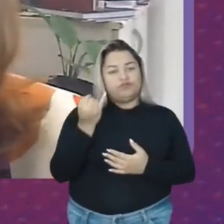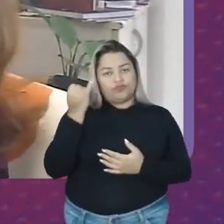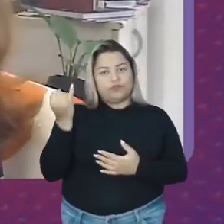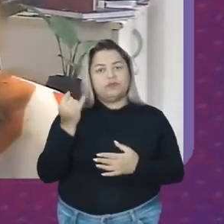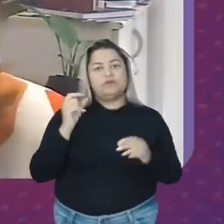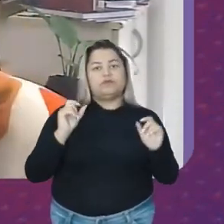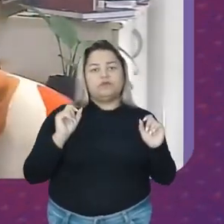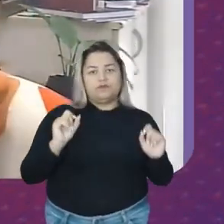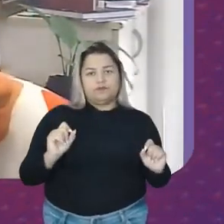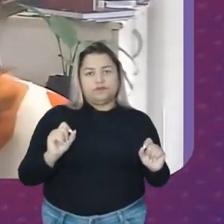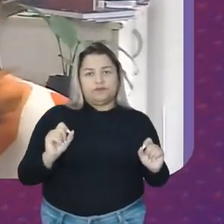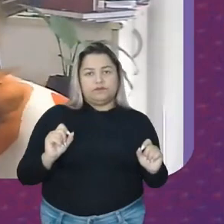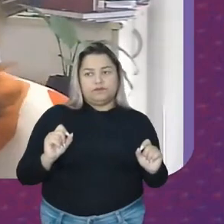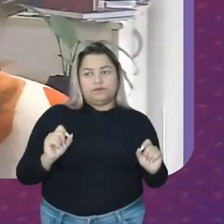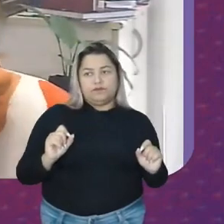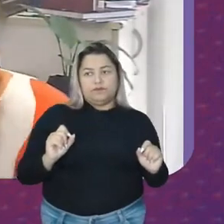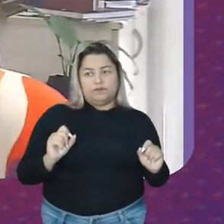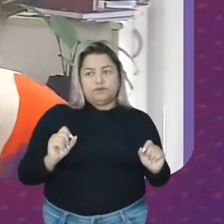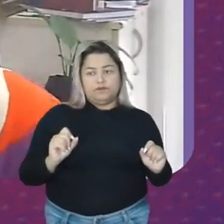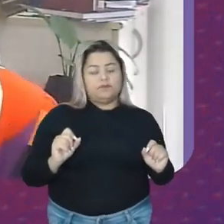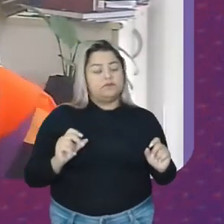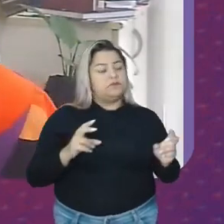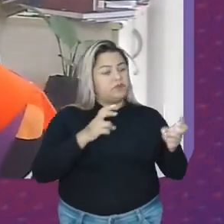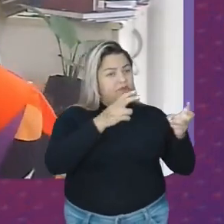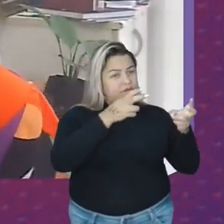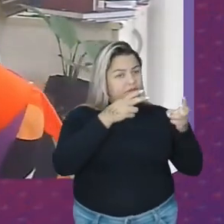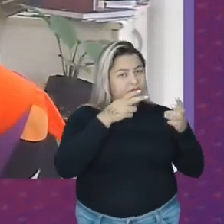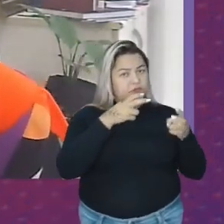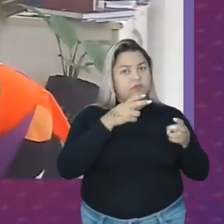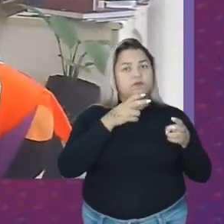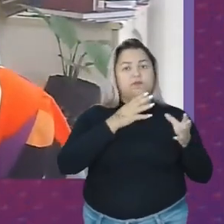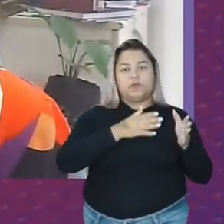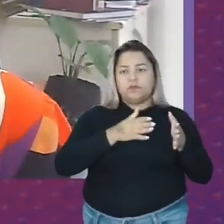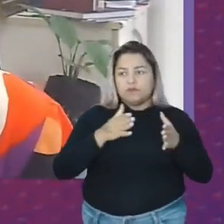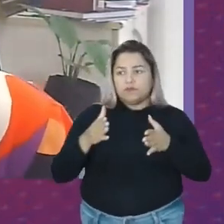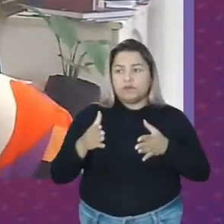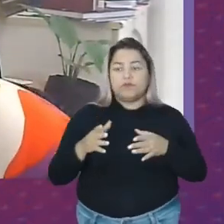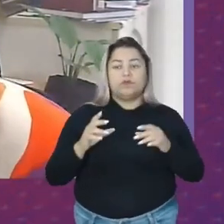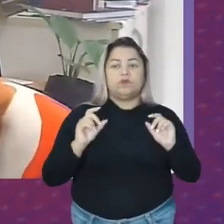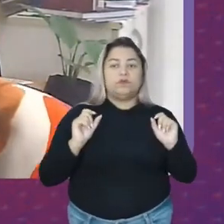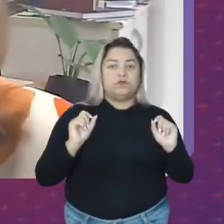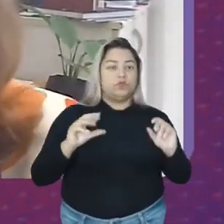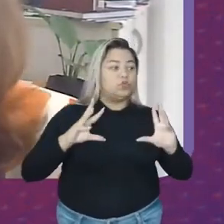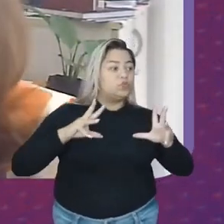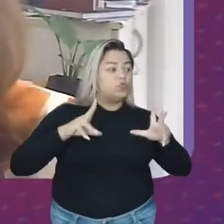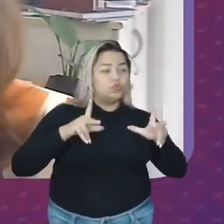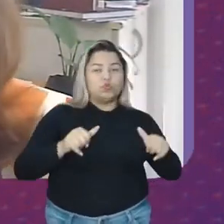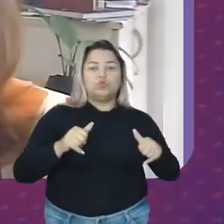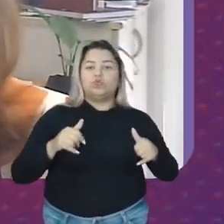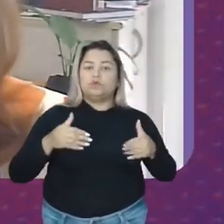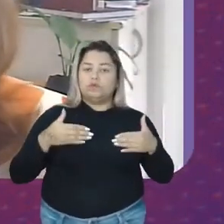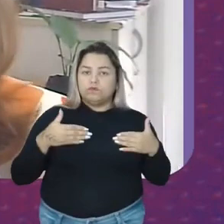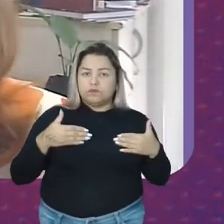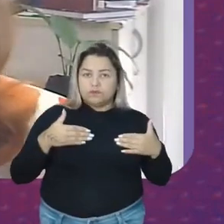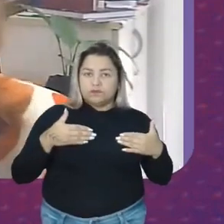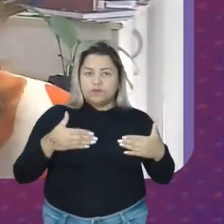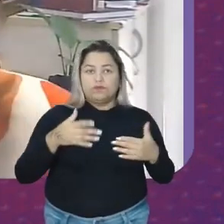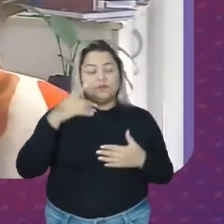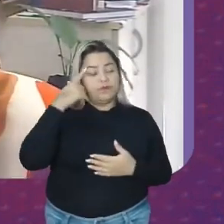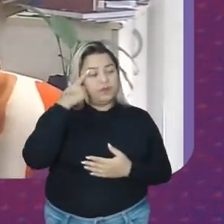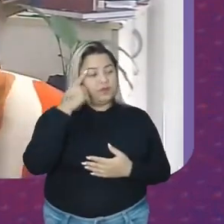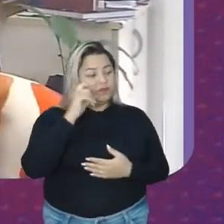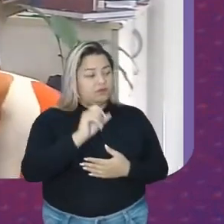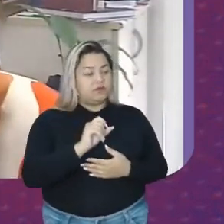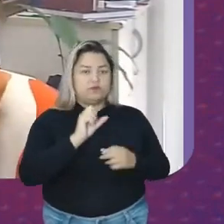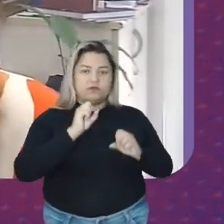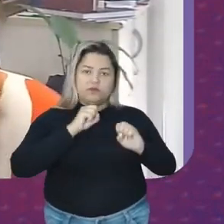gente se perceber nesse processo, porque todos os ministérios pensaram dentro